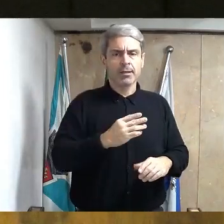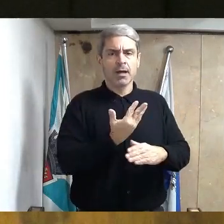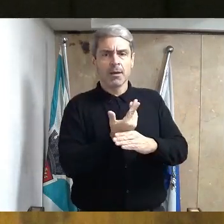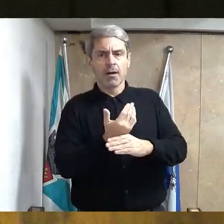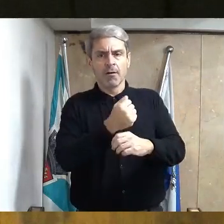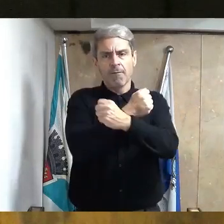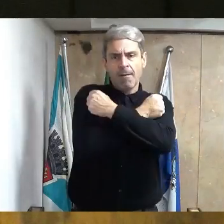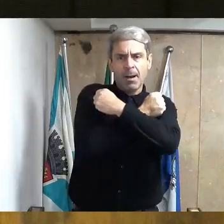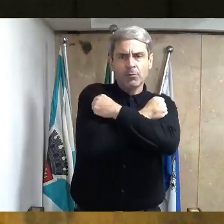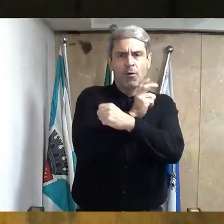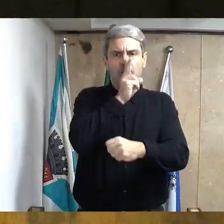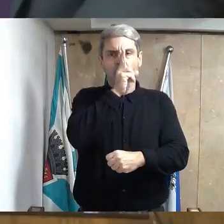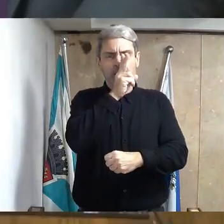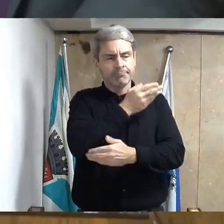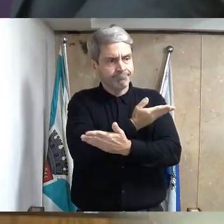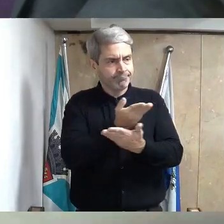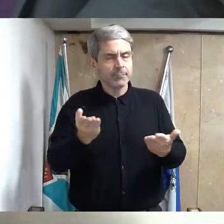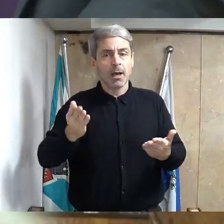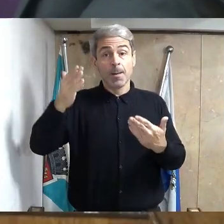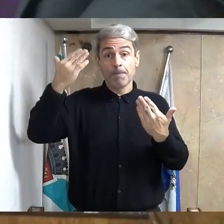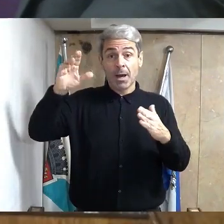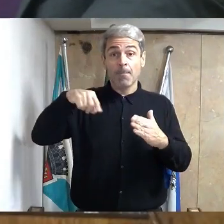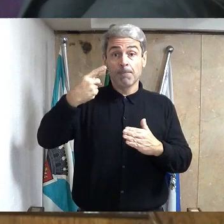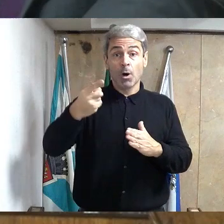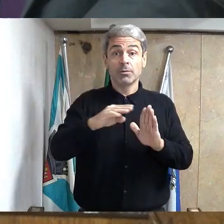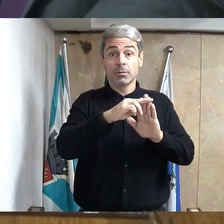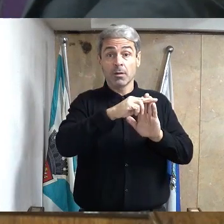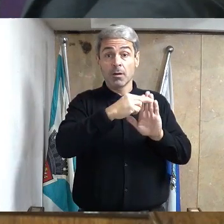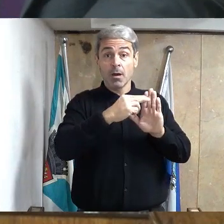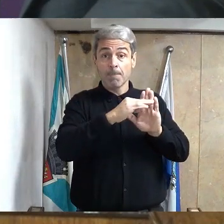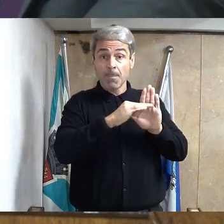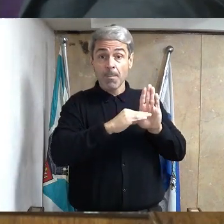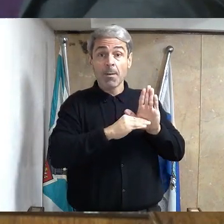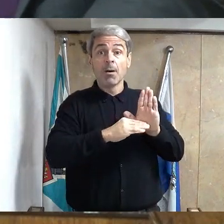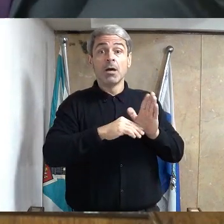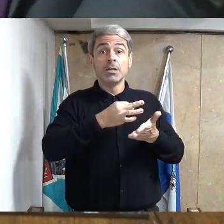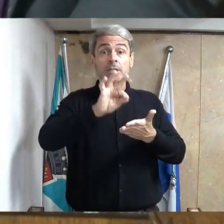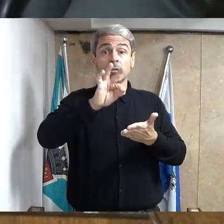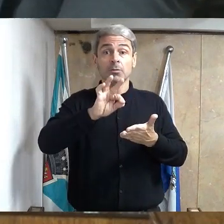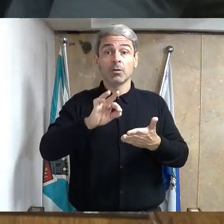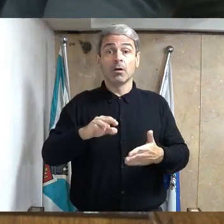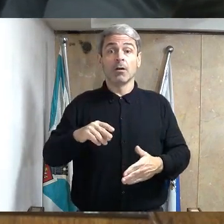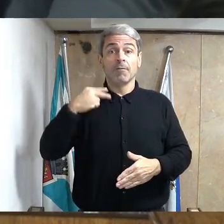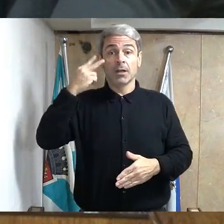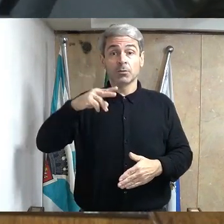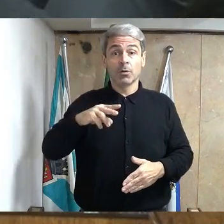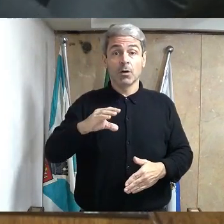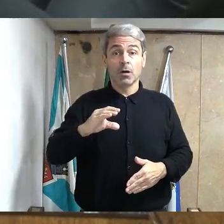todos. Parabéns. Próximo orador inscrito, vereador Cláudio Tomás.